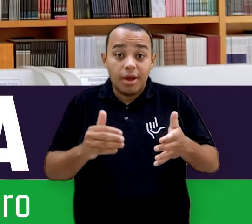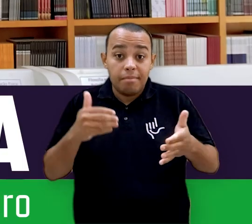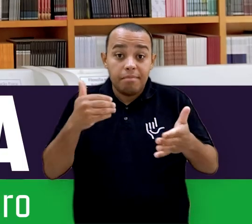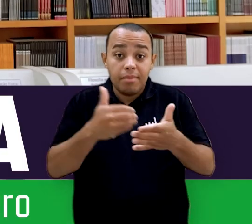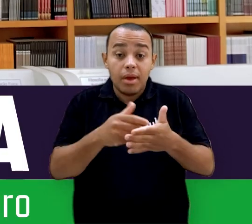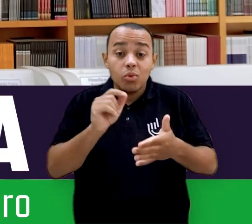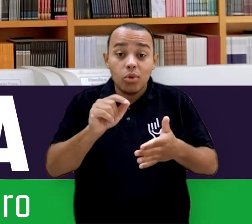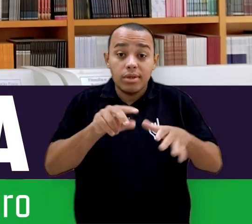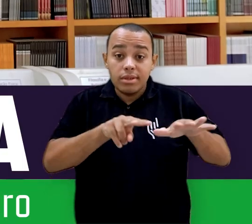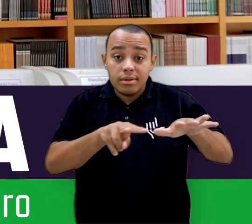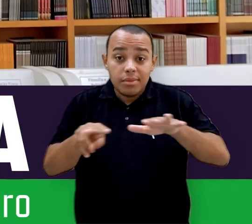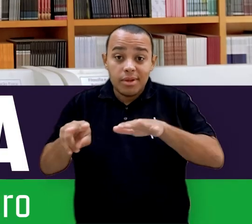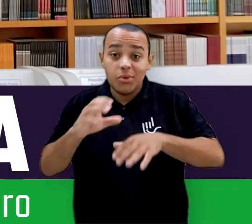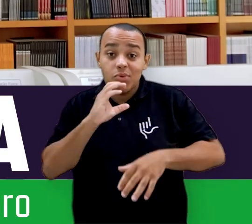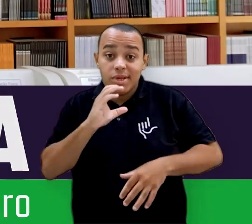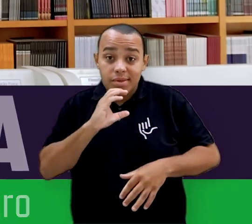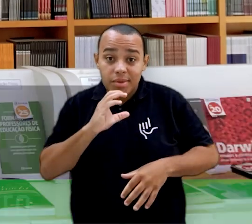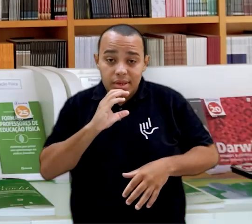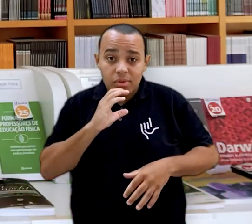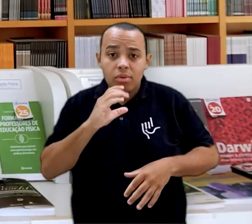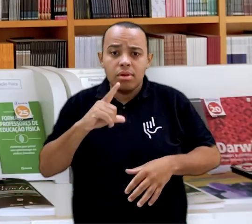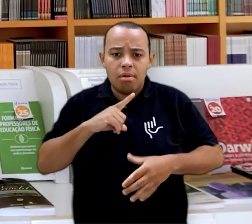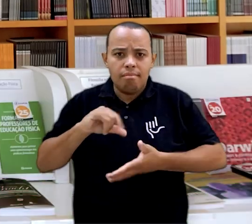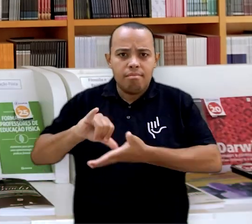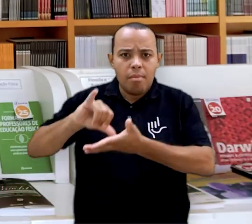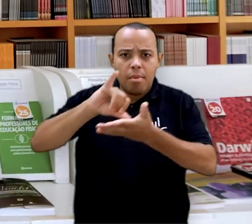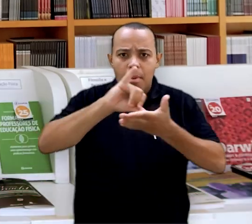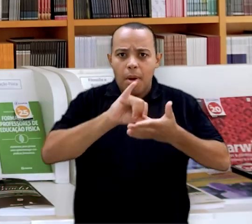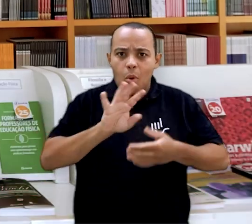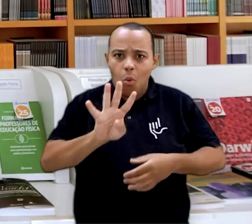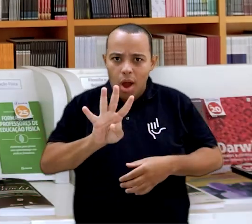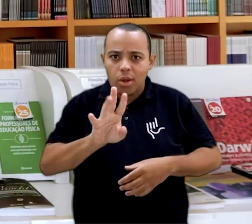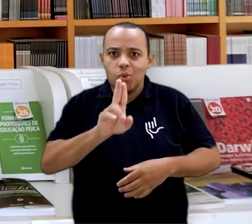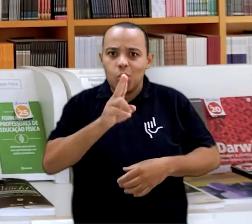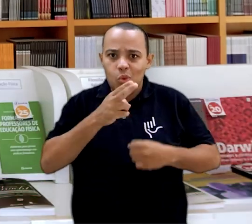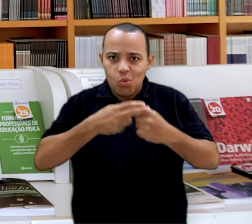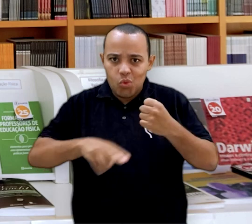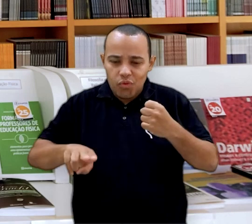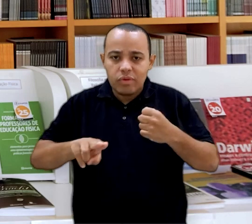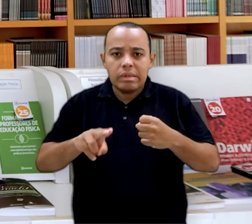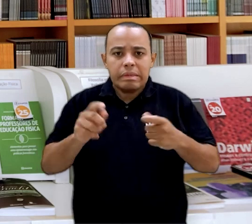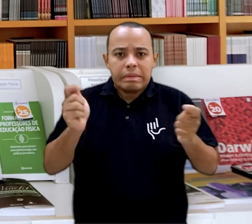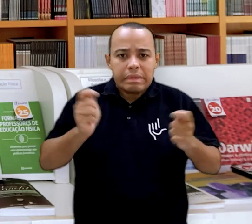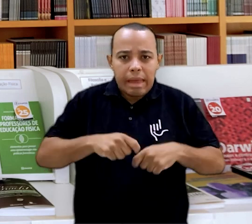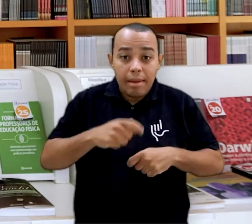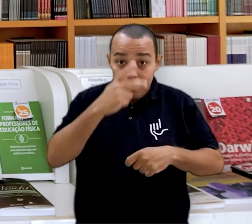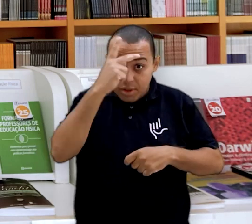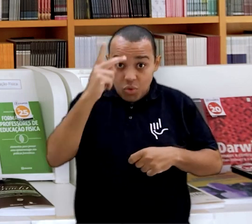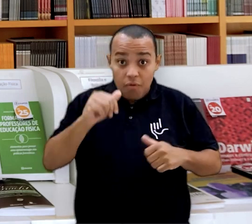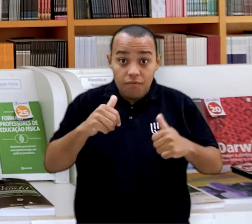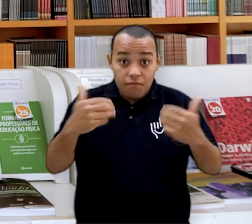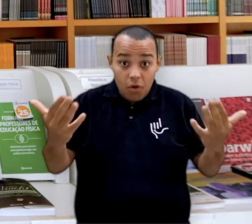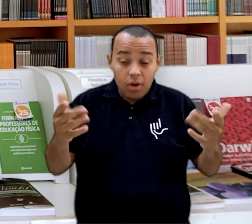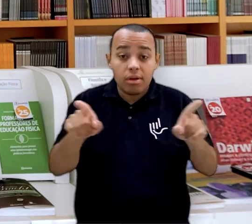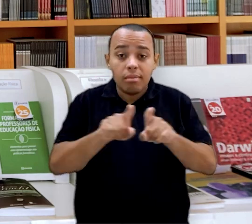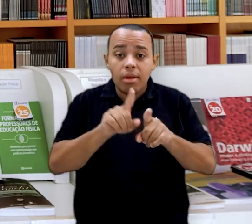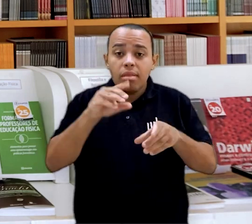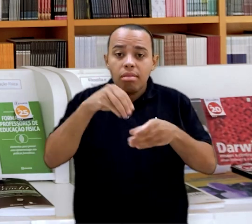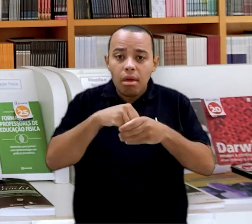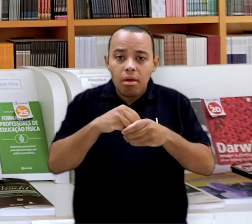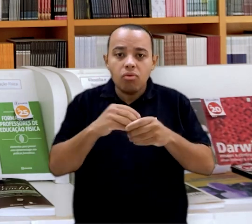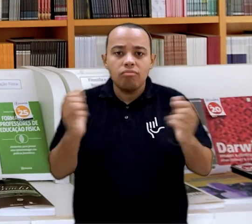A Semana do Conhecimento está chegando. O evento acontece nos quatro campi da UFES e é uma ótima oportunidade para a